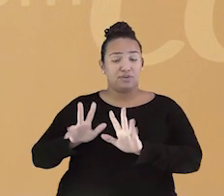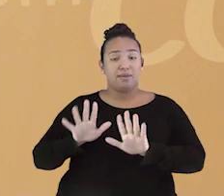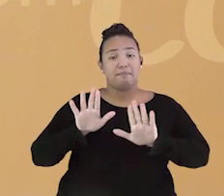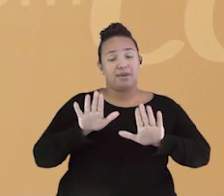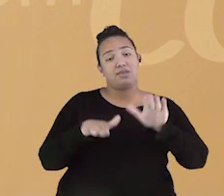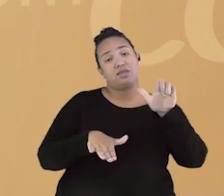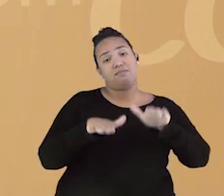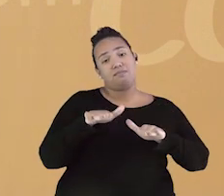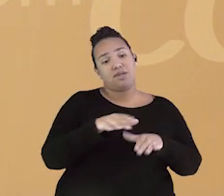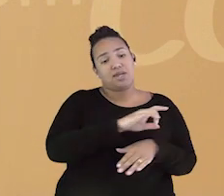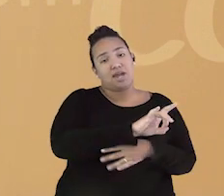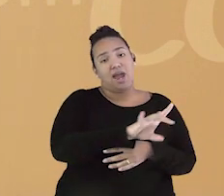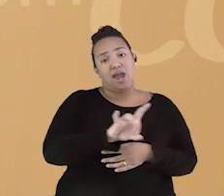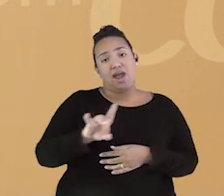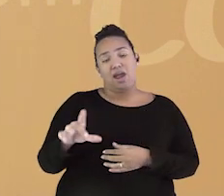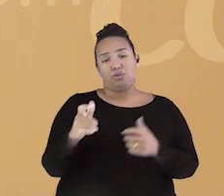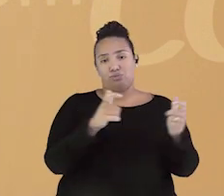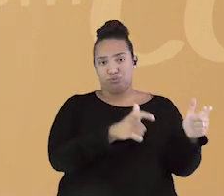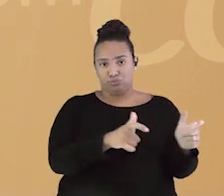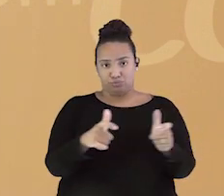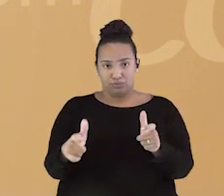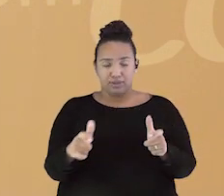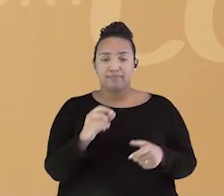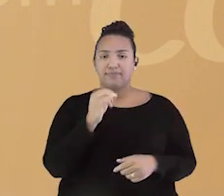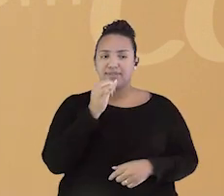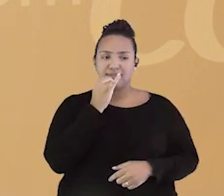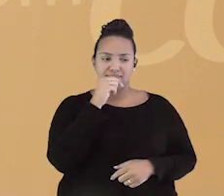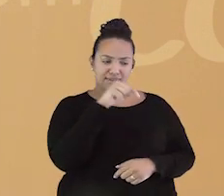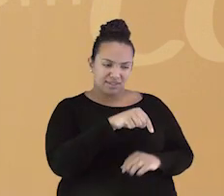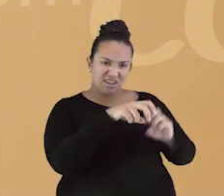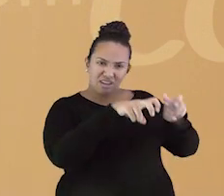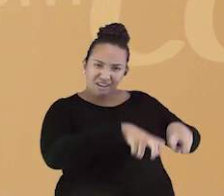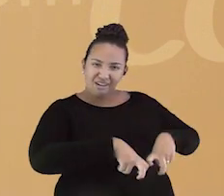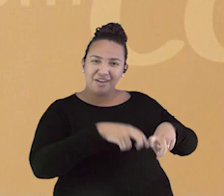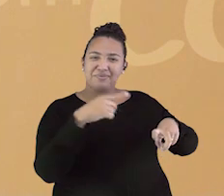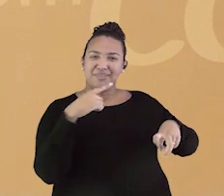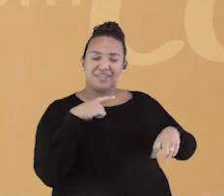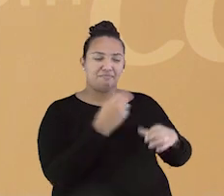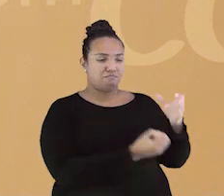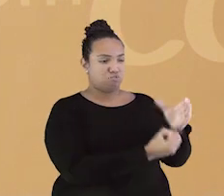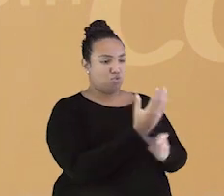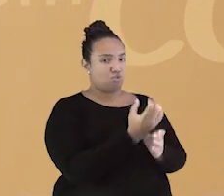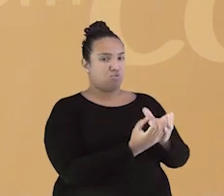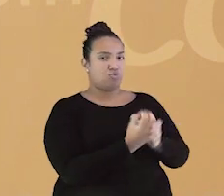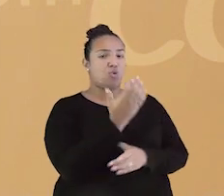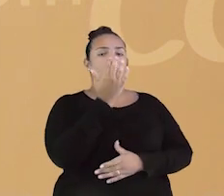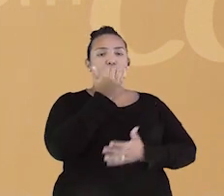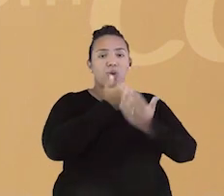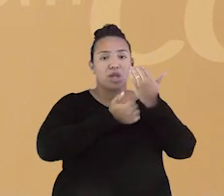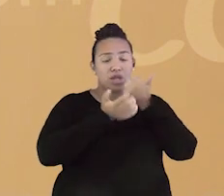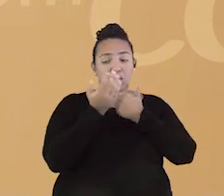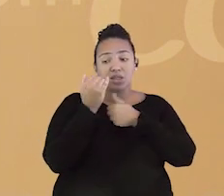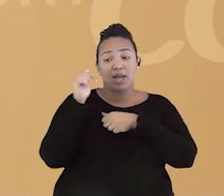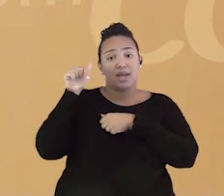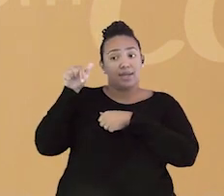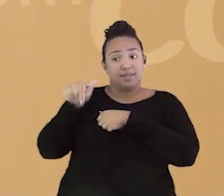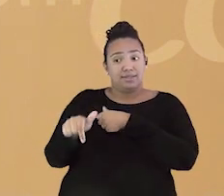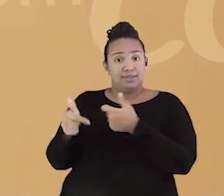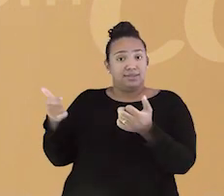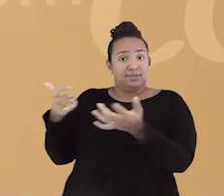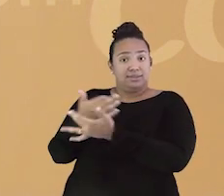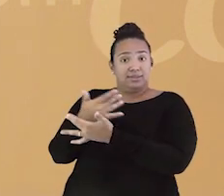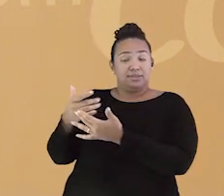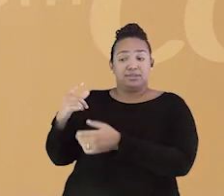outra. Enquanto no campo existe a produção de alimentos que abastecem e alimentam a cidade, na cidade existe a produção